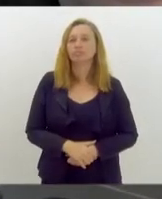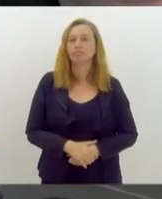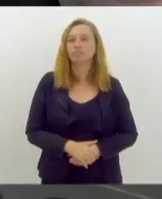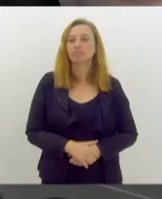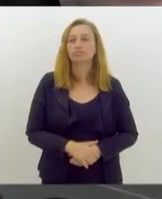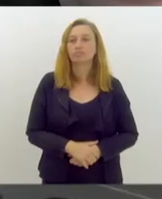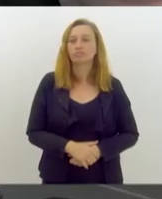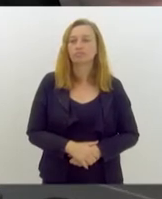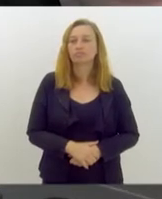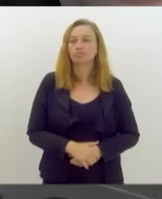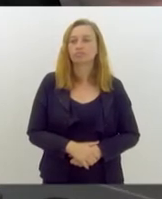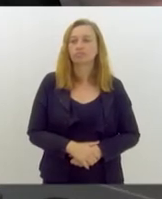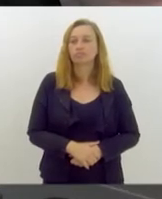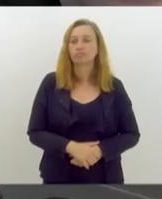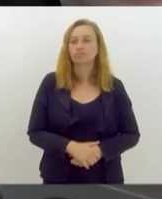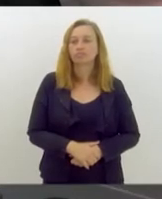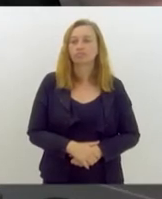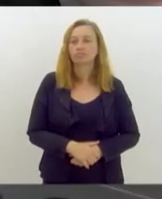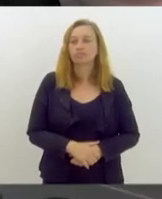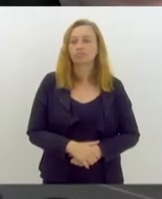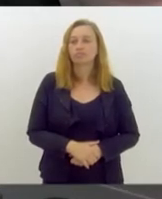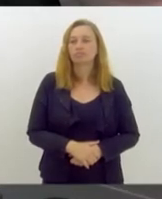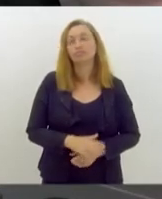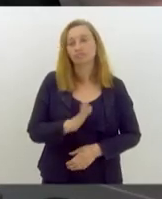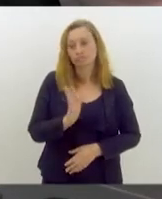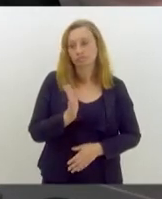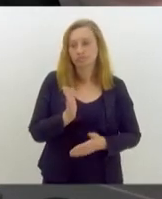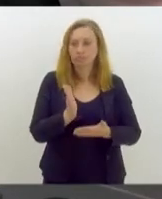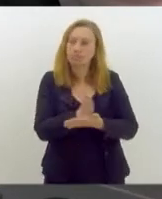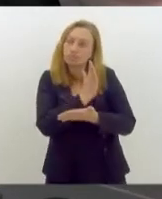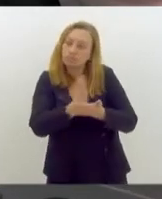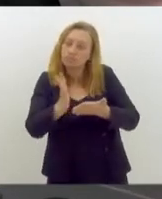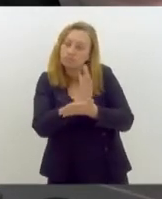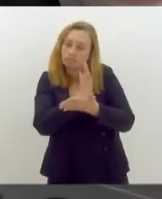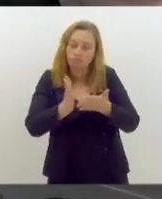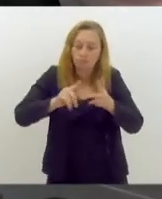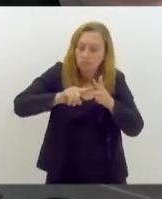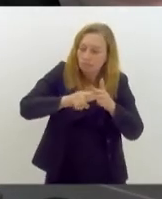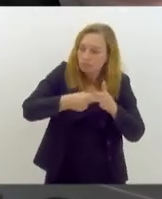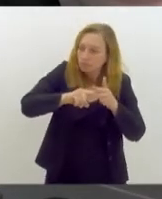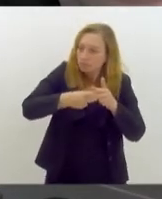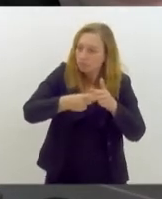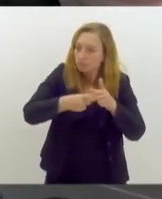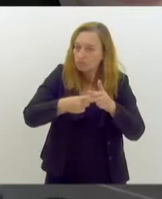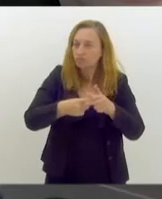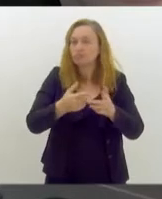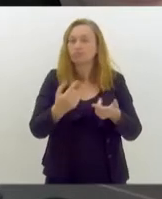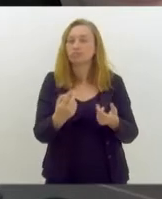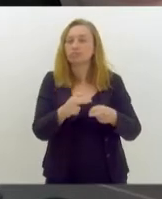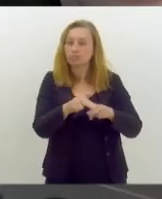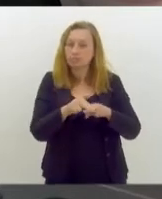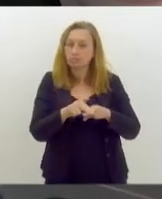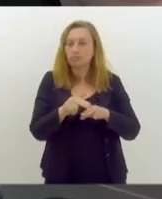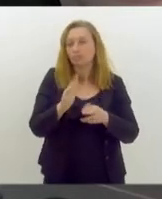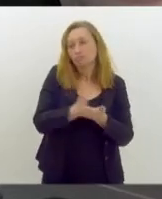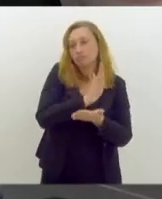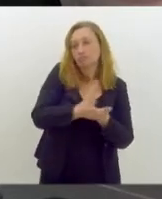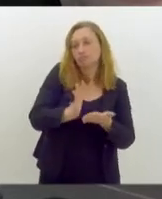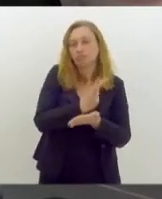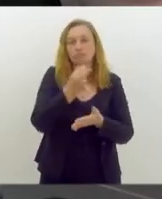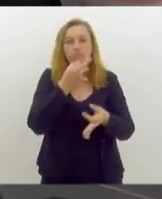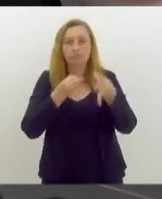sofreu já alguns apêndices de algumas sugestões tanto minha quanto do